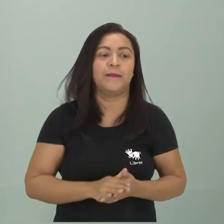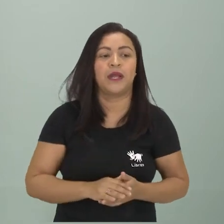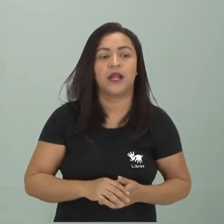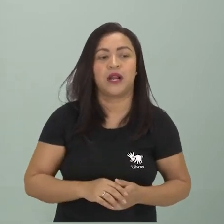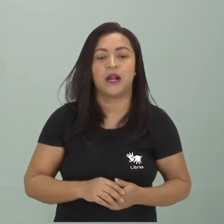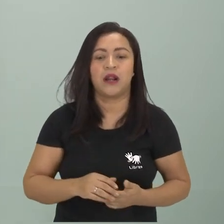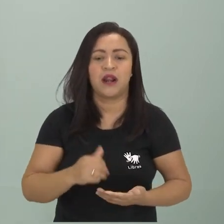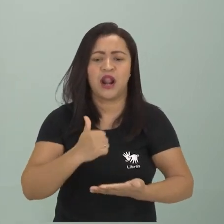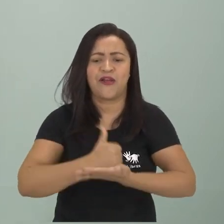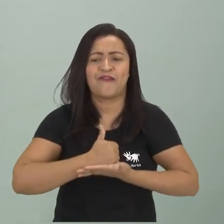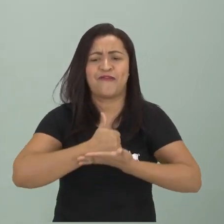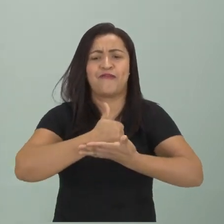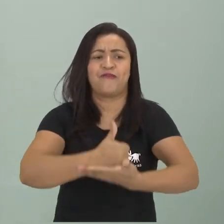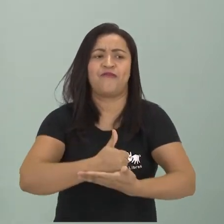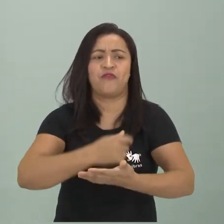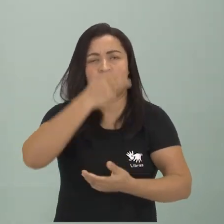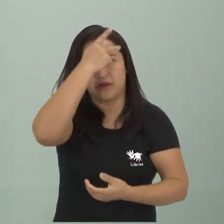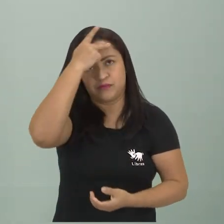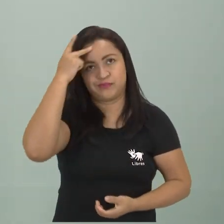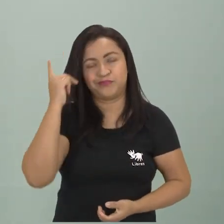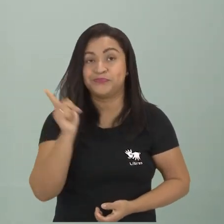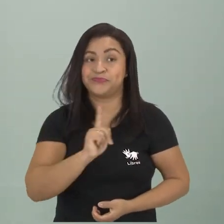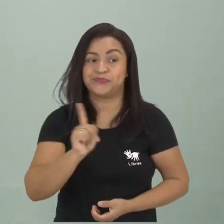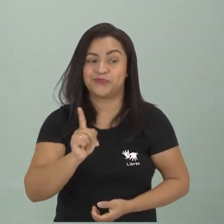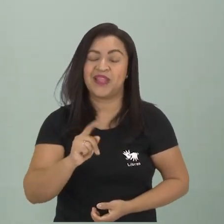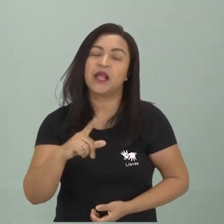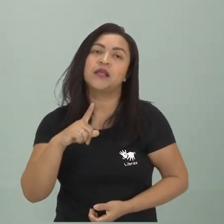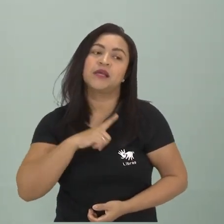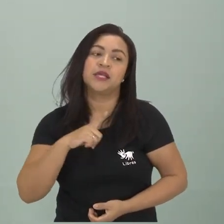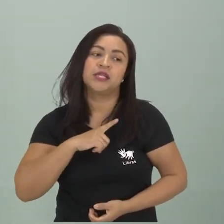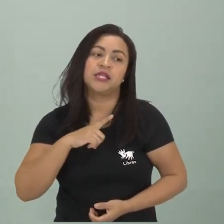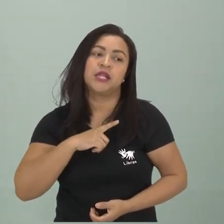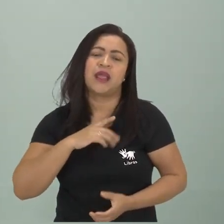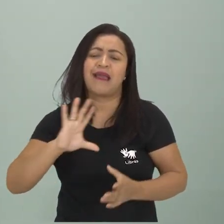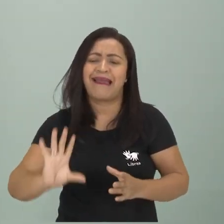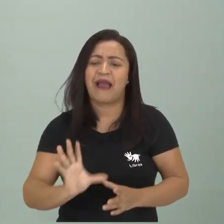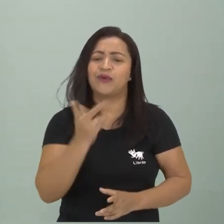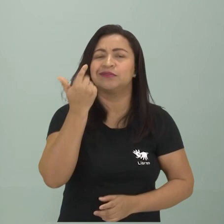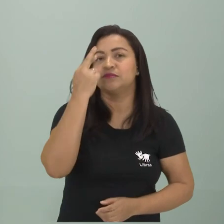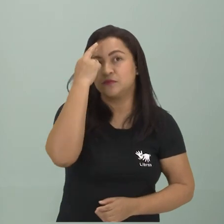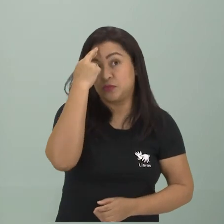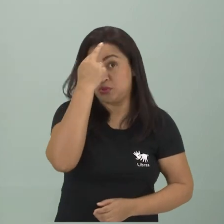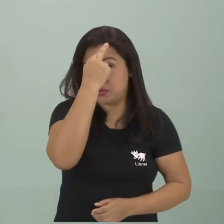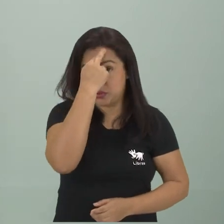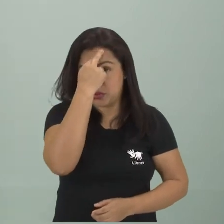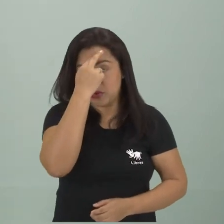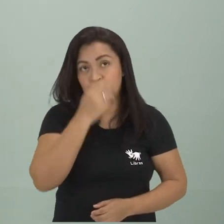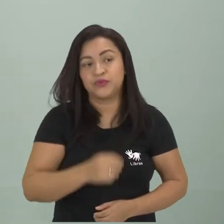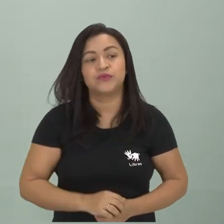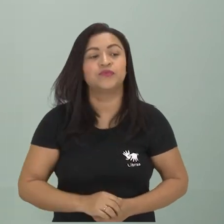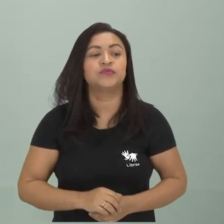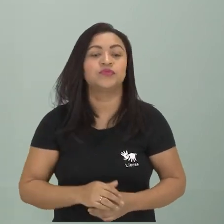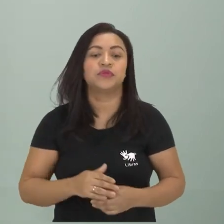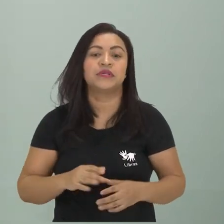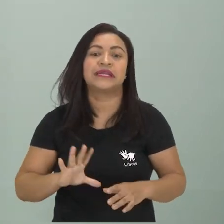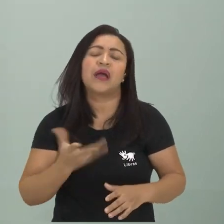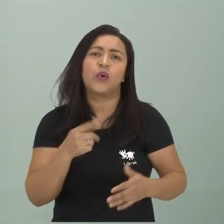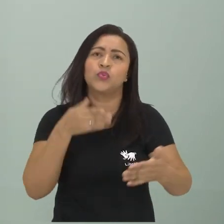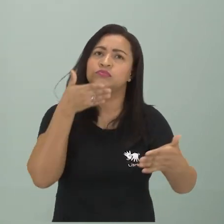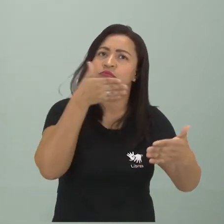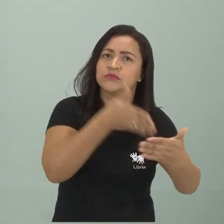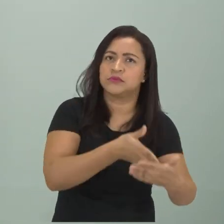dos indivíduos. Existem fatores históricos que acabam determinando qual será a